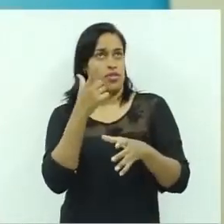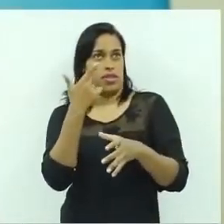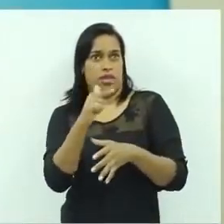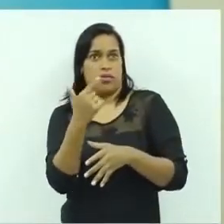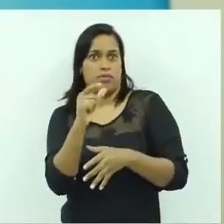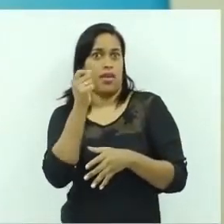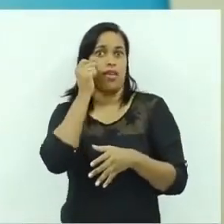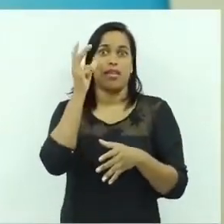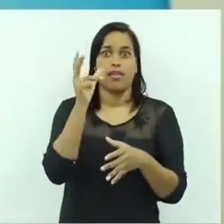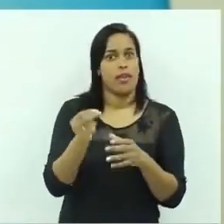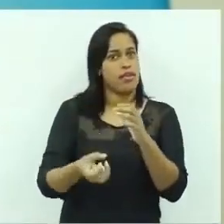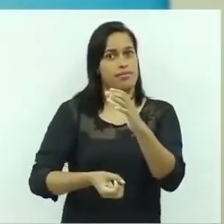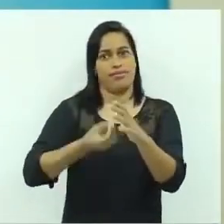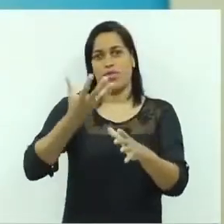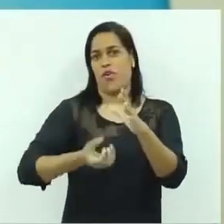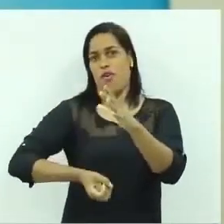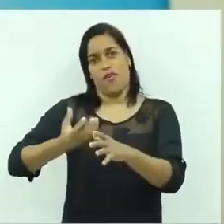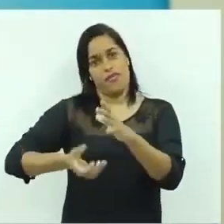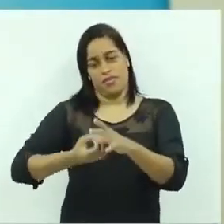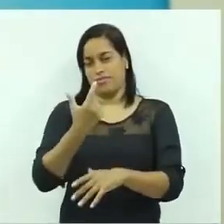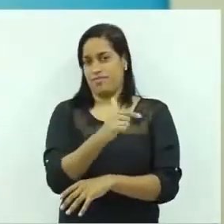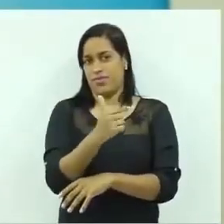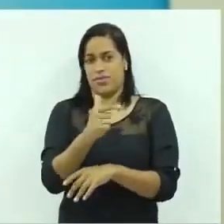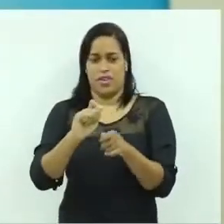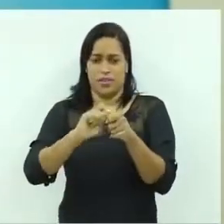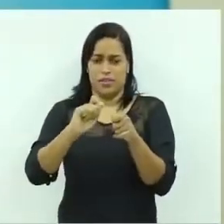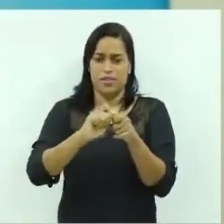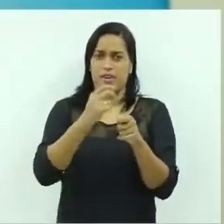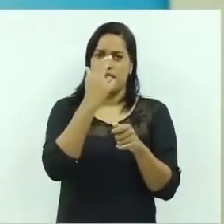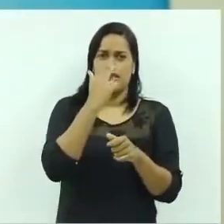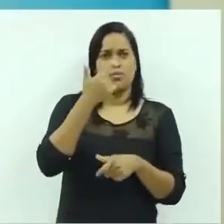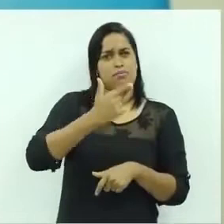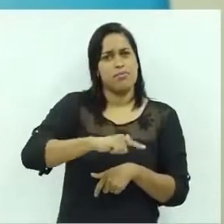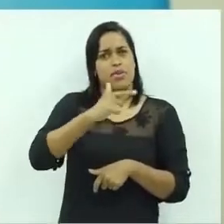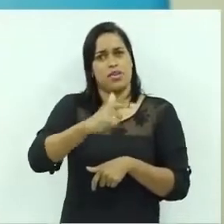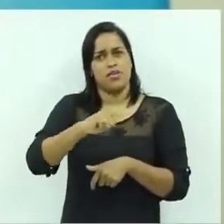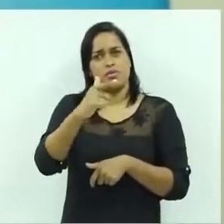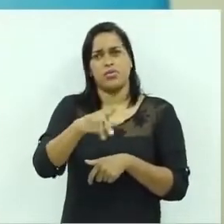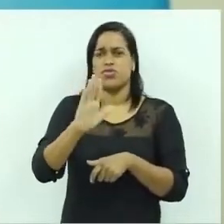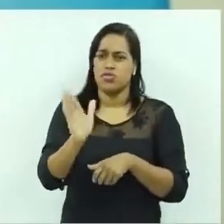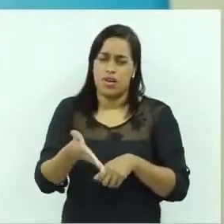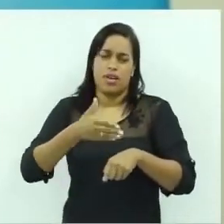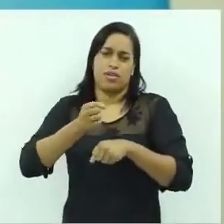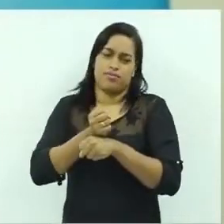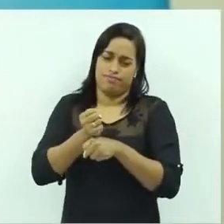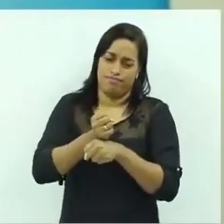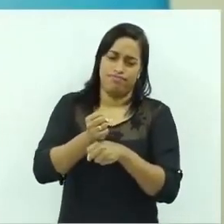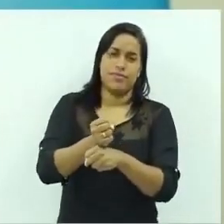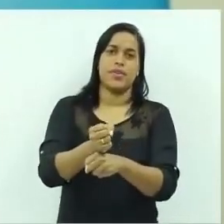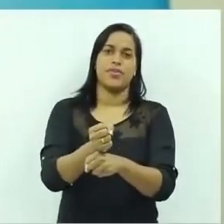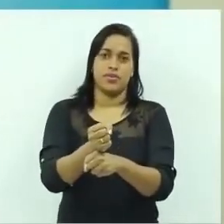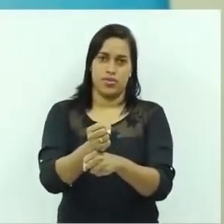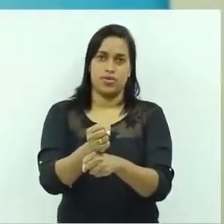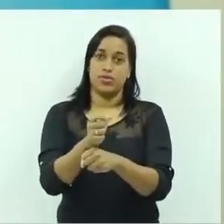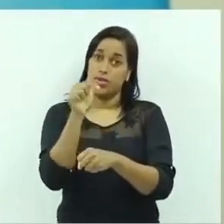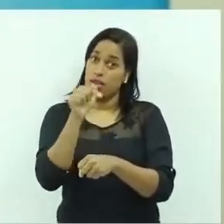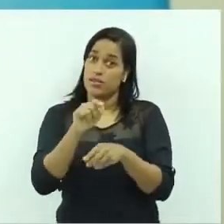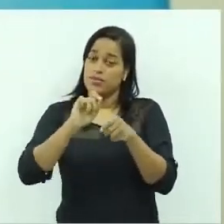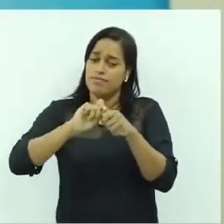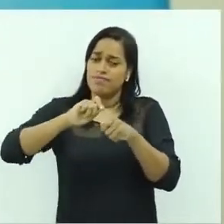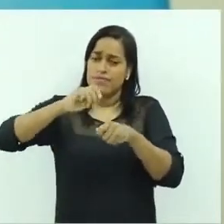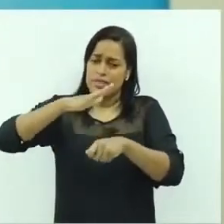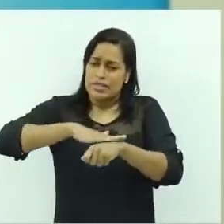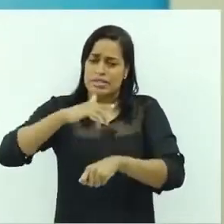criaram, aquelas que não inovaram, aquelas que fazem tudo há muito tempo do mesmo jeito. Esse fazer